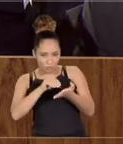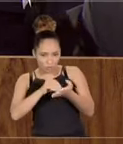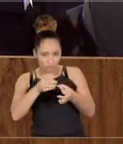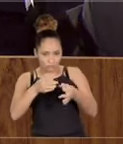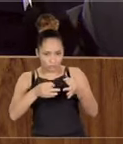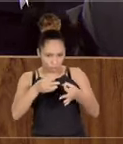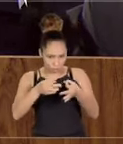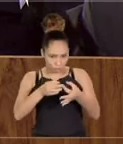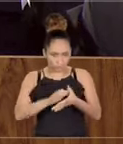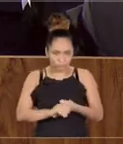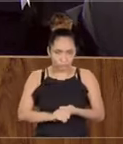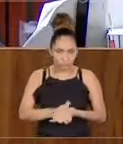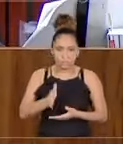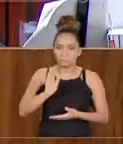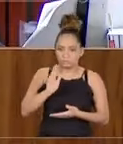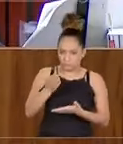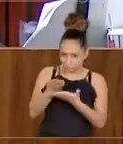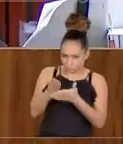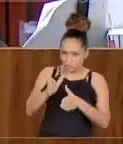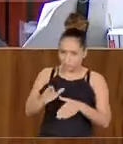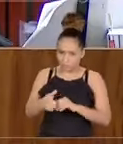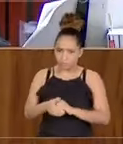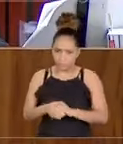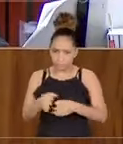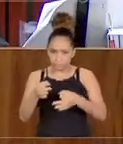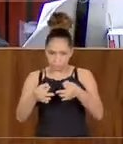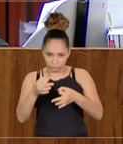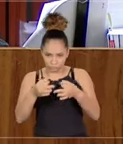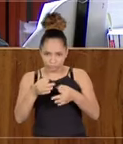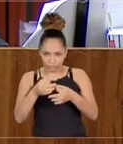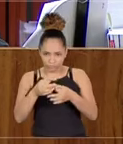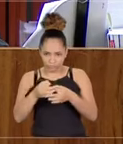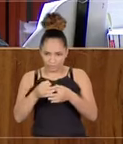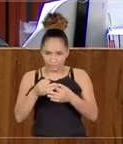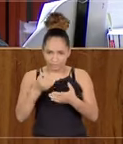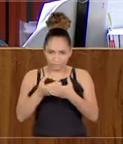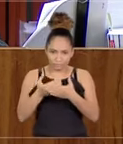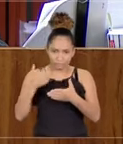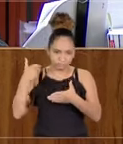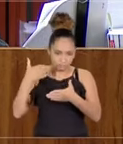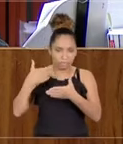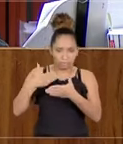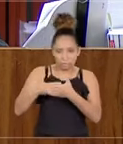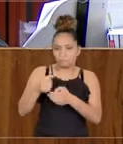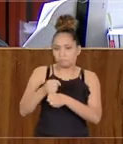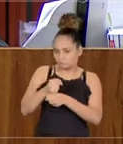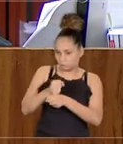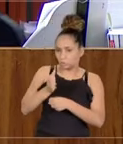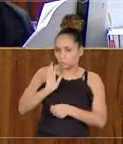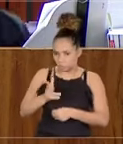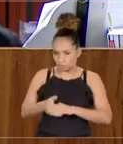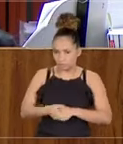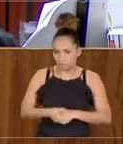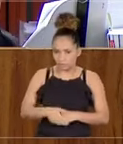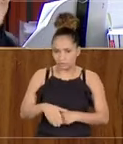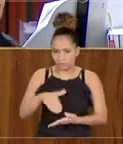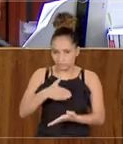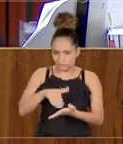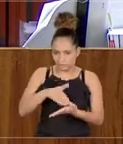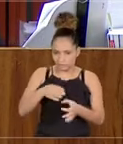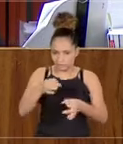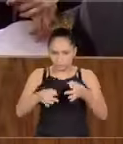Não. Já havia sido encerrado há alguns anos já. Eu, inclusive, à época era secretário de Justiça, foi lá